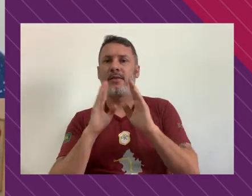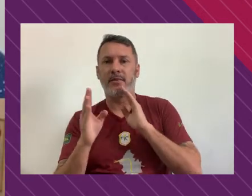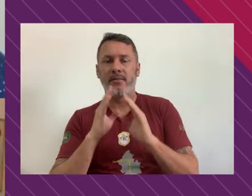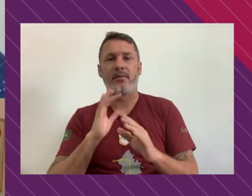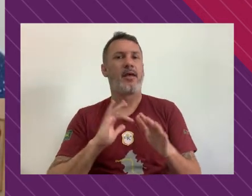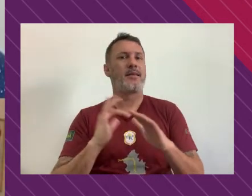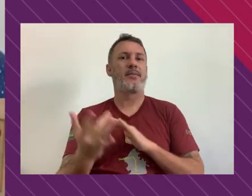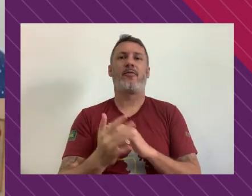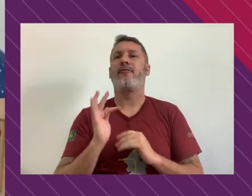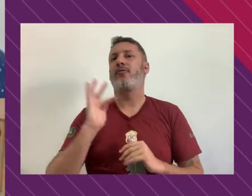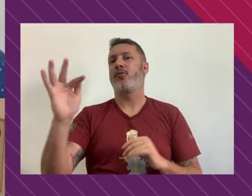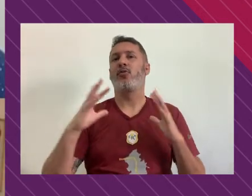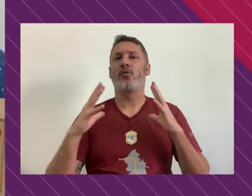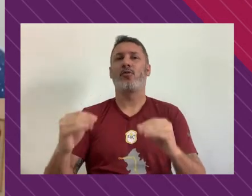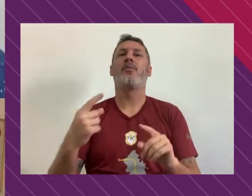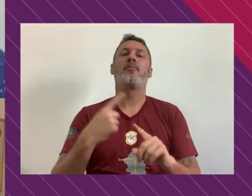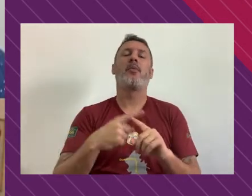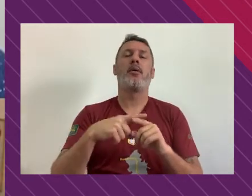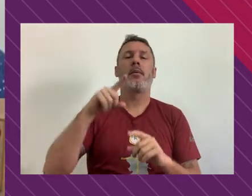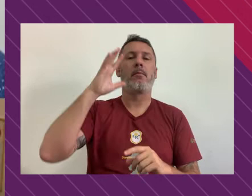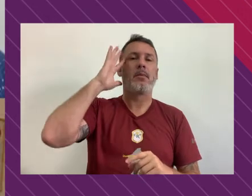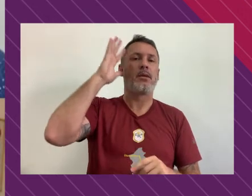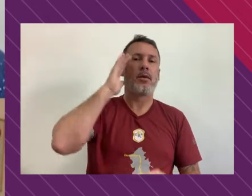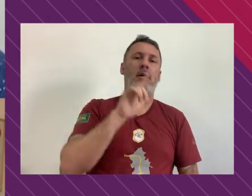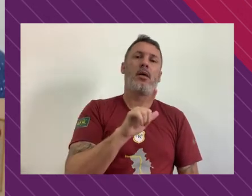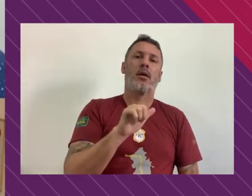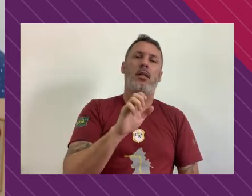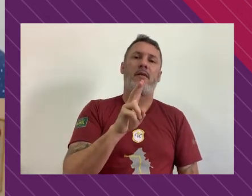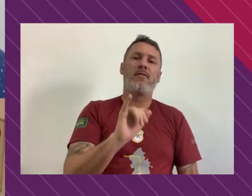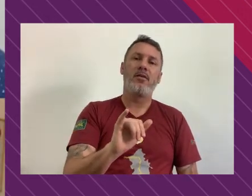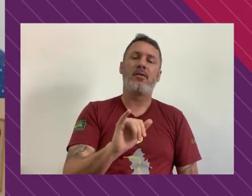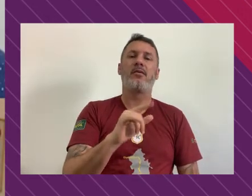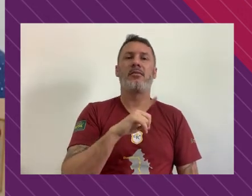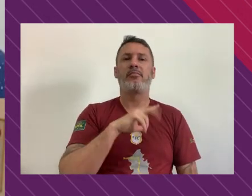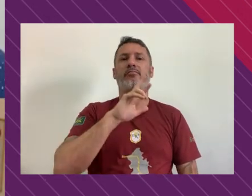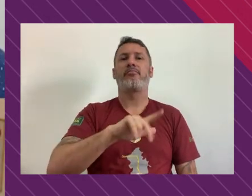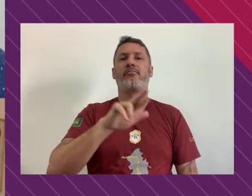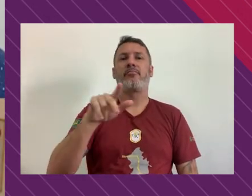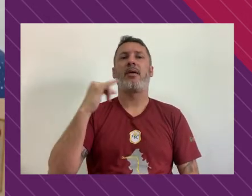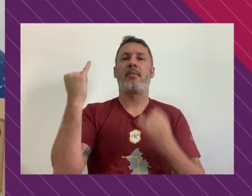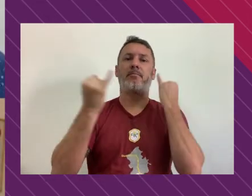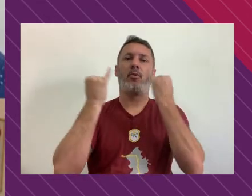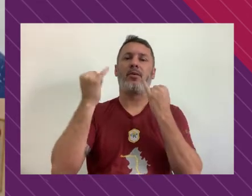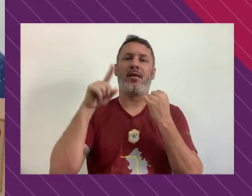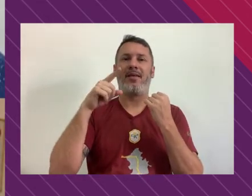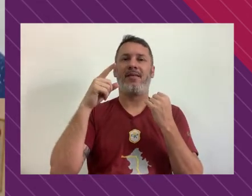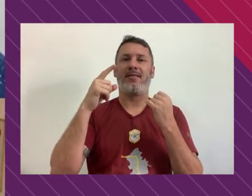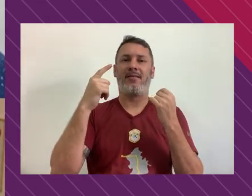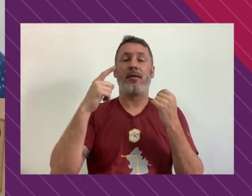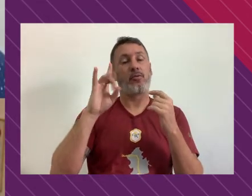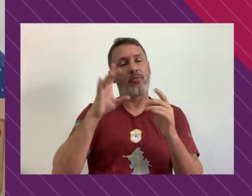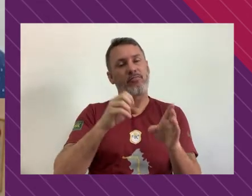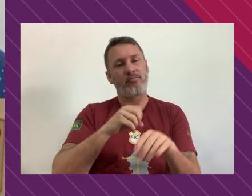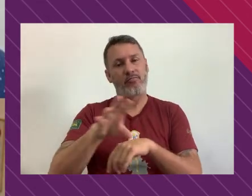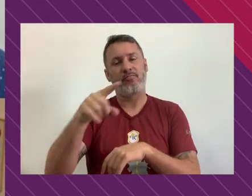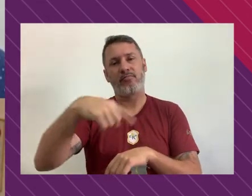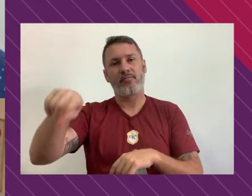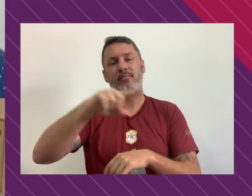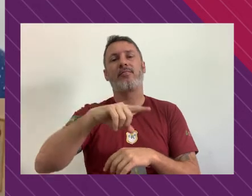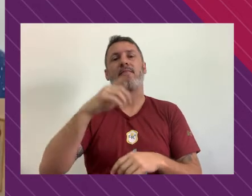A geração das pioneiras, os pioneiros sofre. Você ser a primeira mulher, a primeira pessoa negra, o